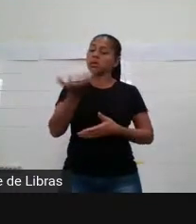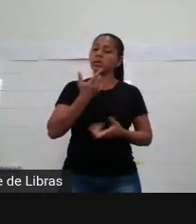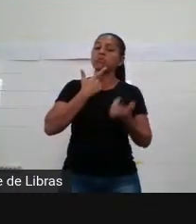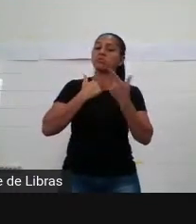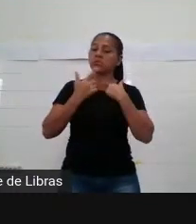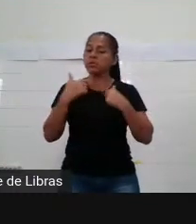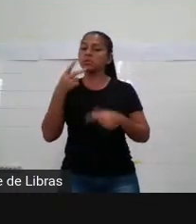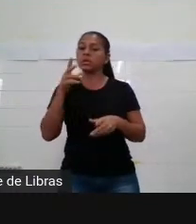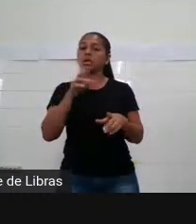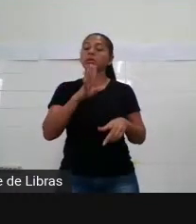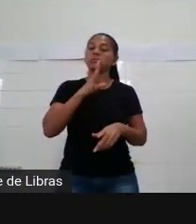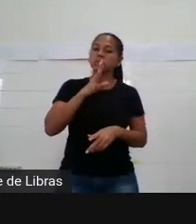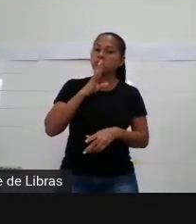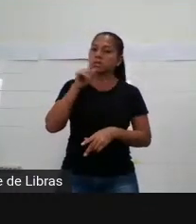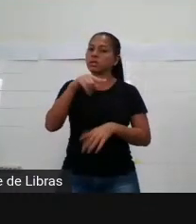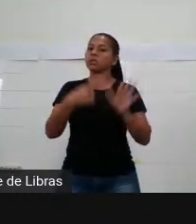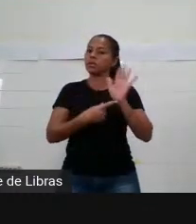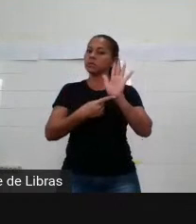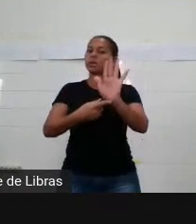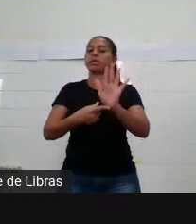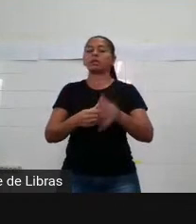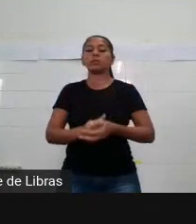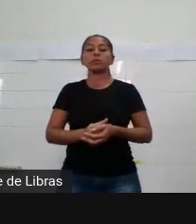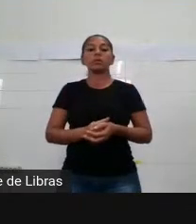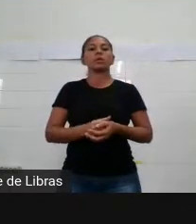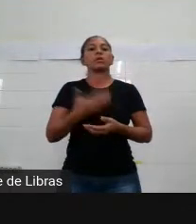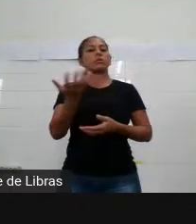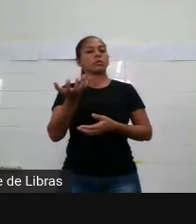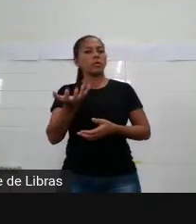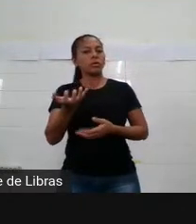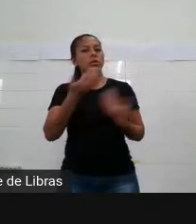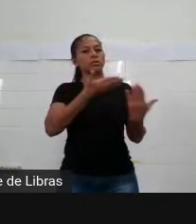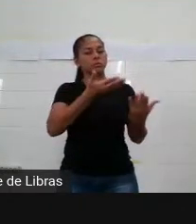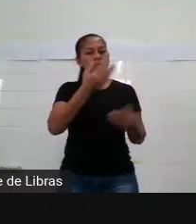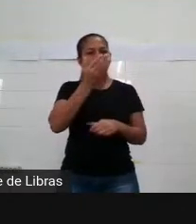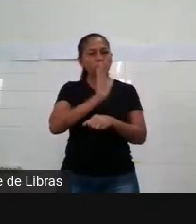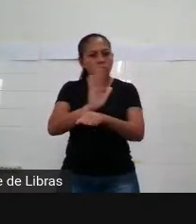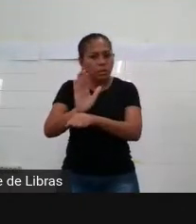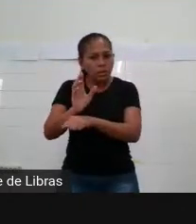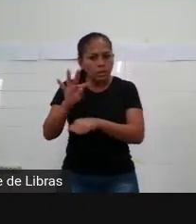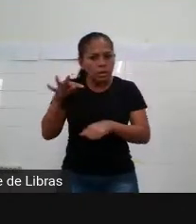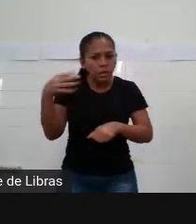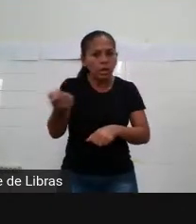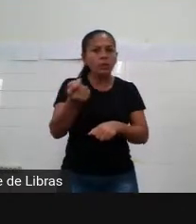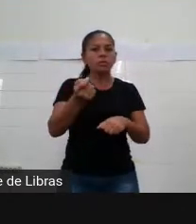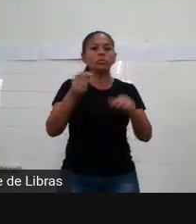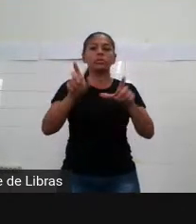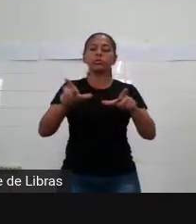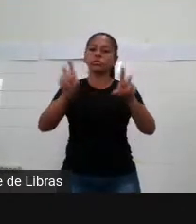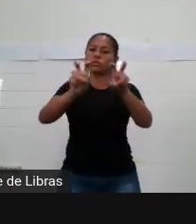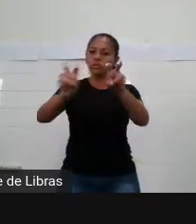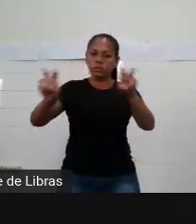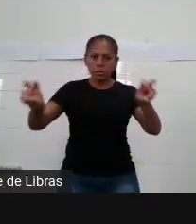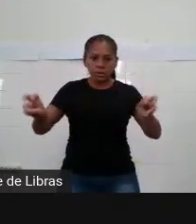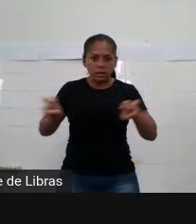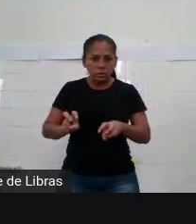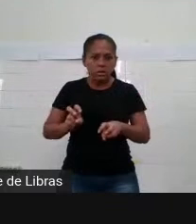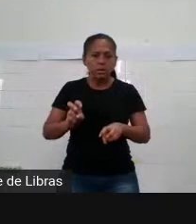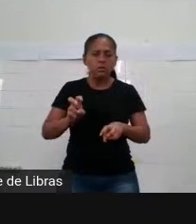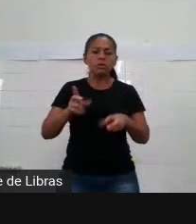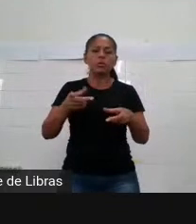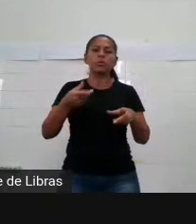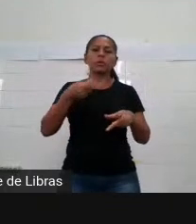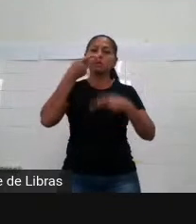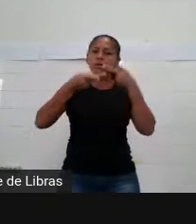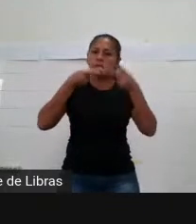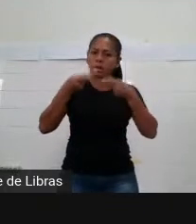atento para essa mudança. Então, eu gostaria de dar boas-vindas à mesa e vou passar a palavra. Agradecer primeiro a presença